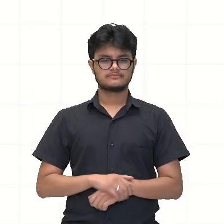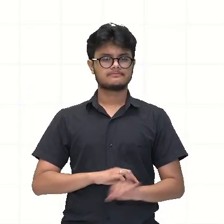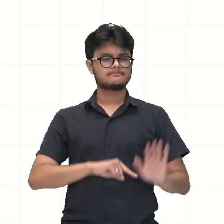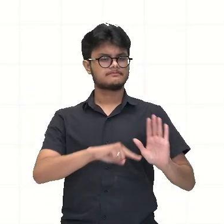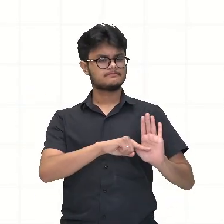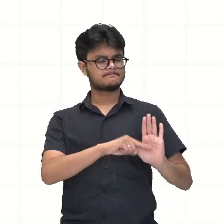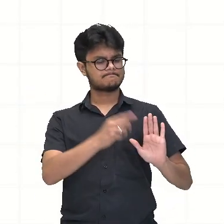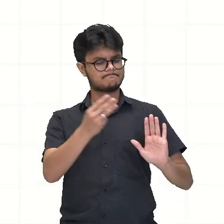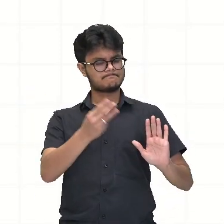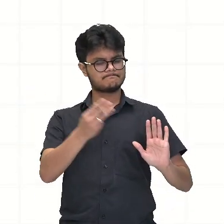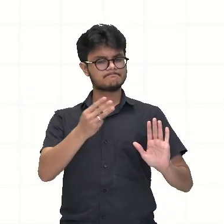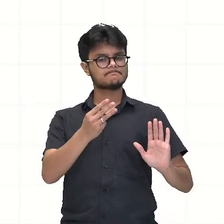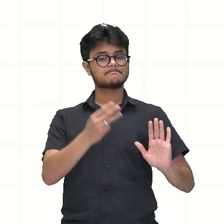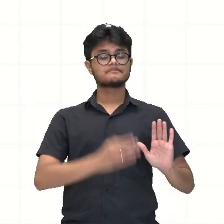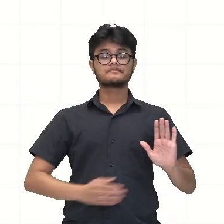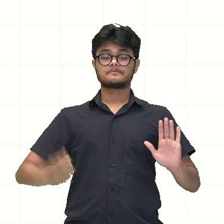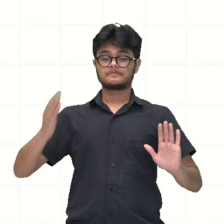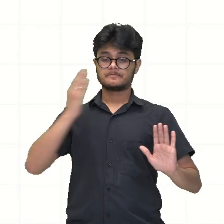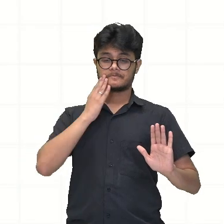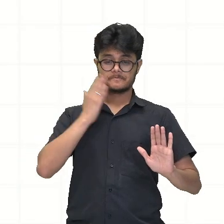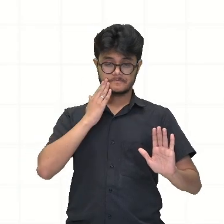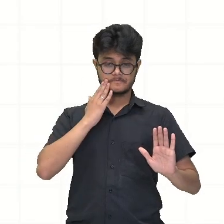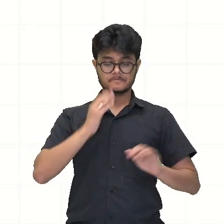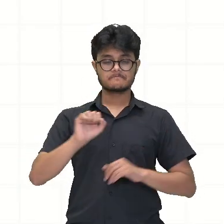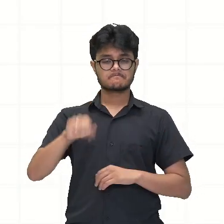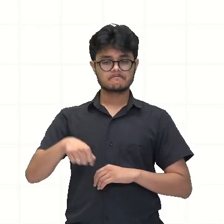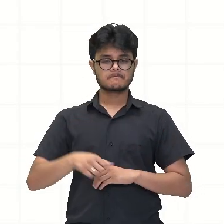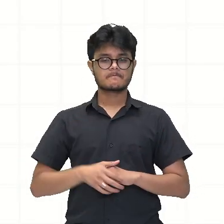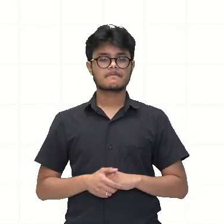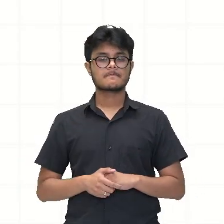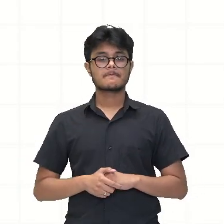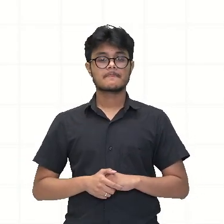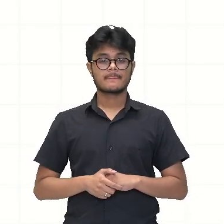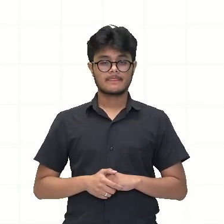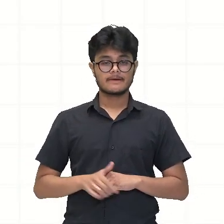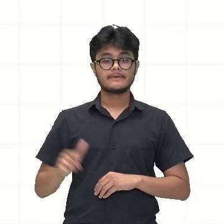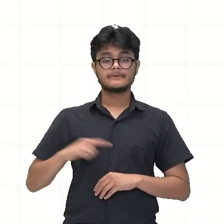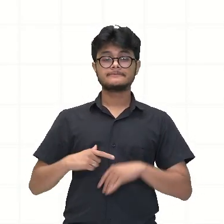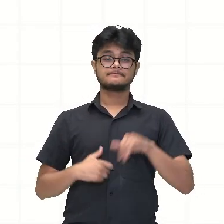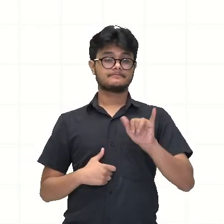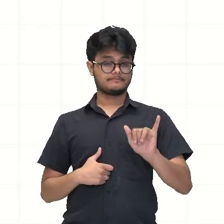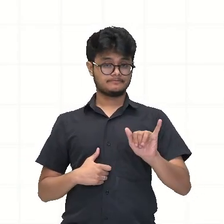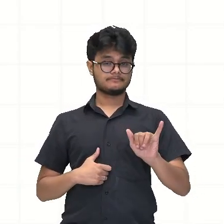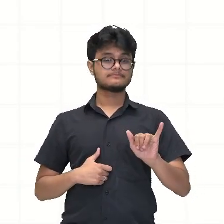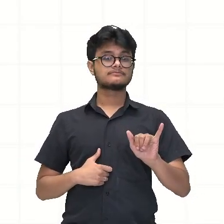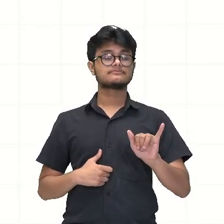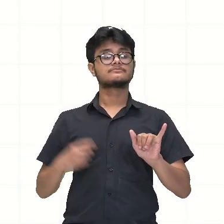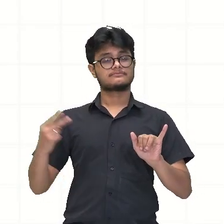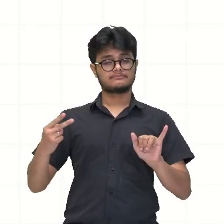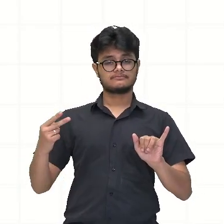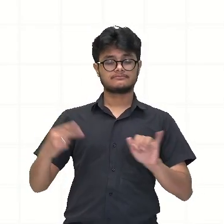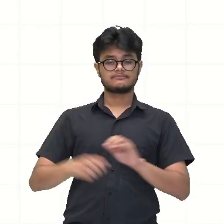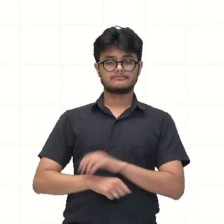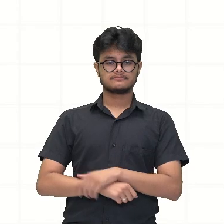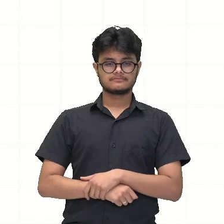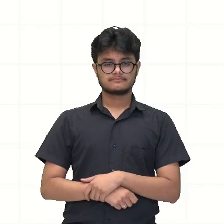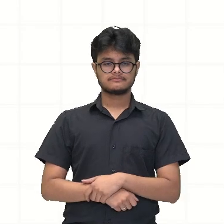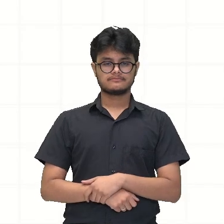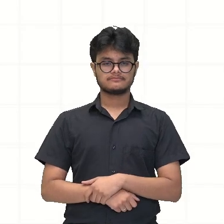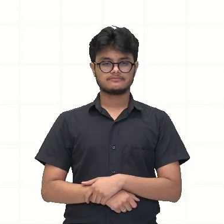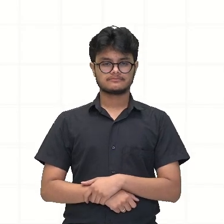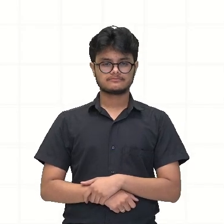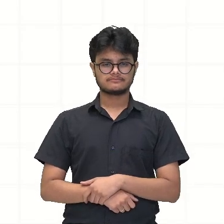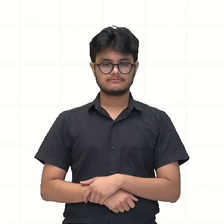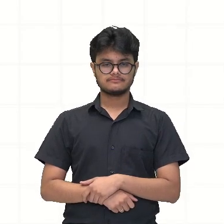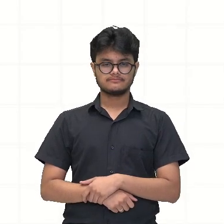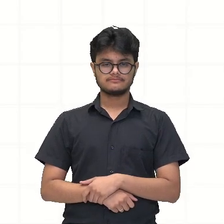3, a gente já viu, né, que a raiz é menos 3, e aqui, onde corta o eixo y, é o b.